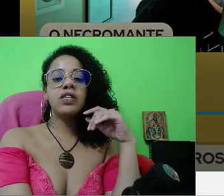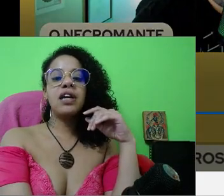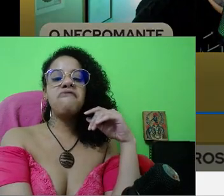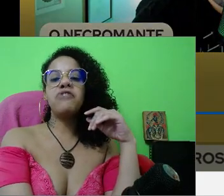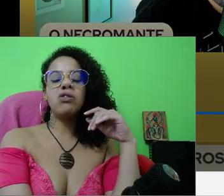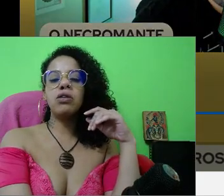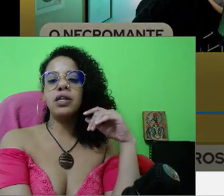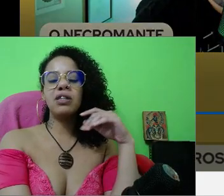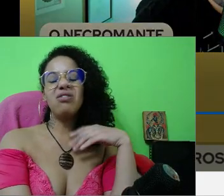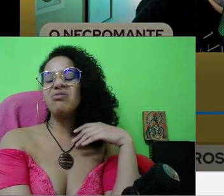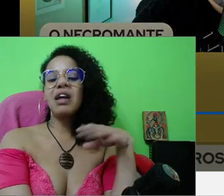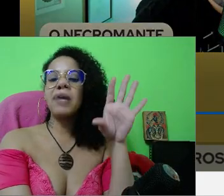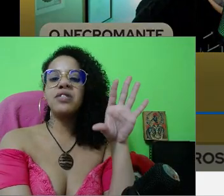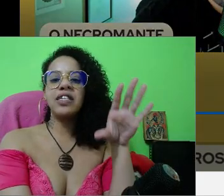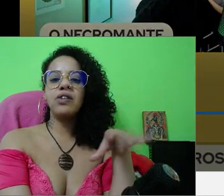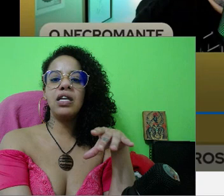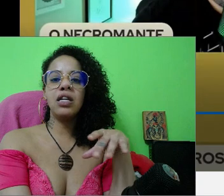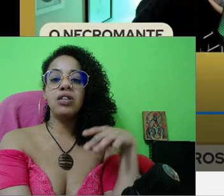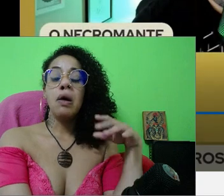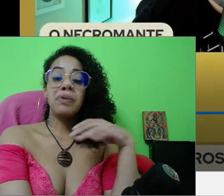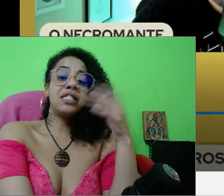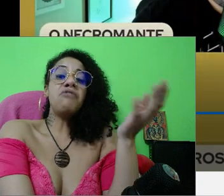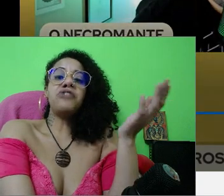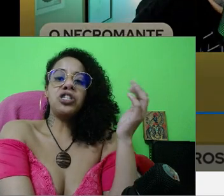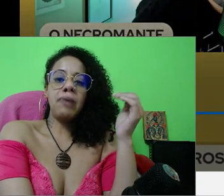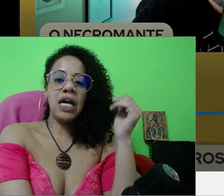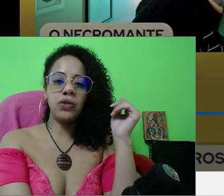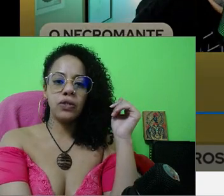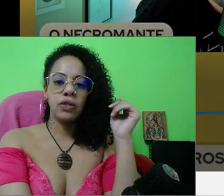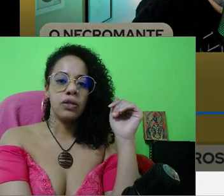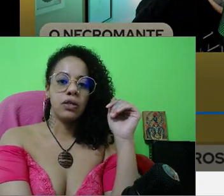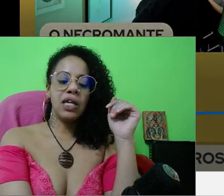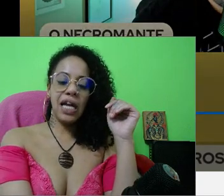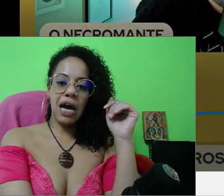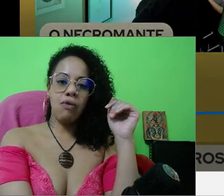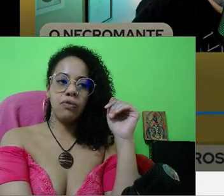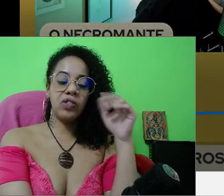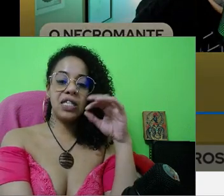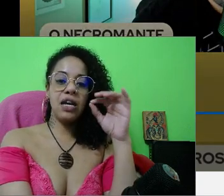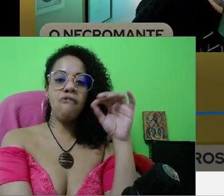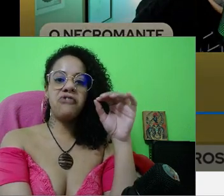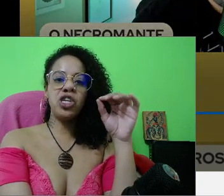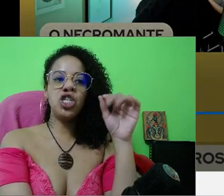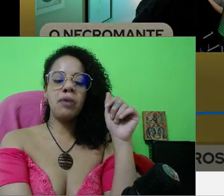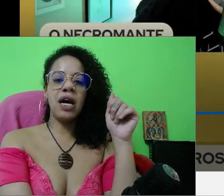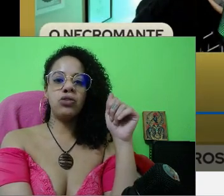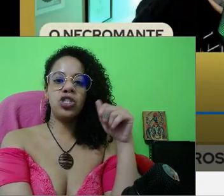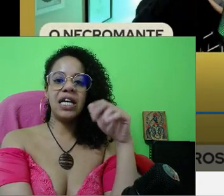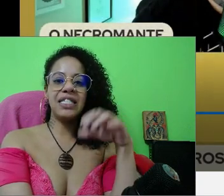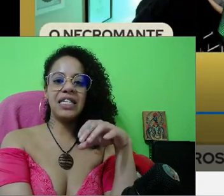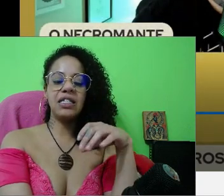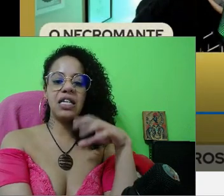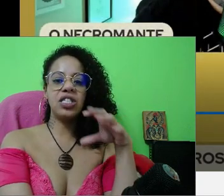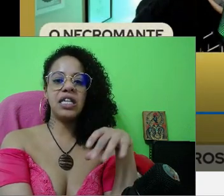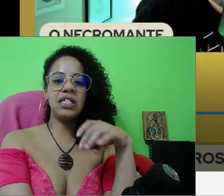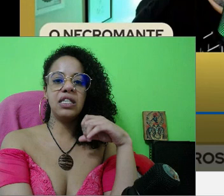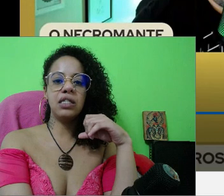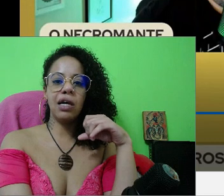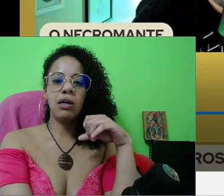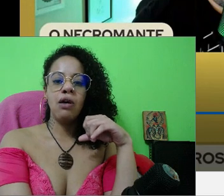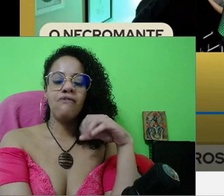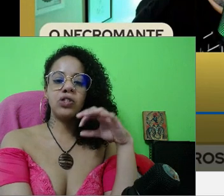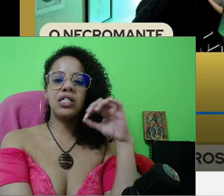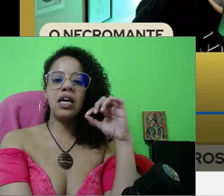você não foi então tá mais fácil ainda porque você não foi chamado Que legal você não foi chamado de racista